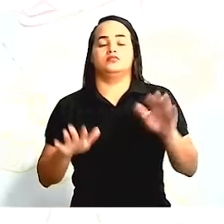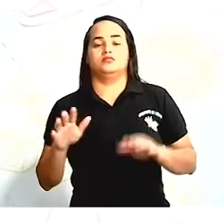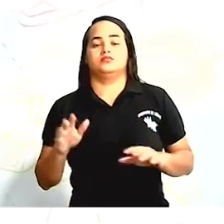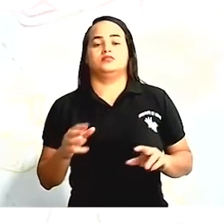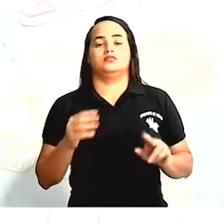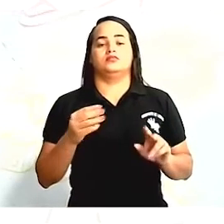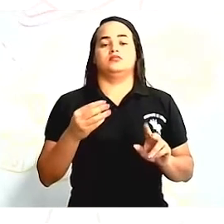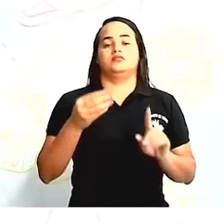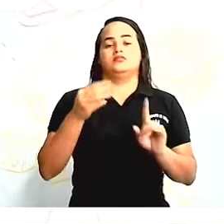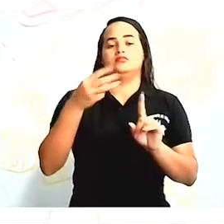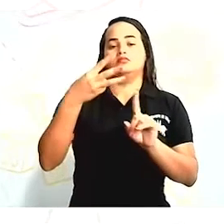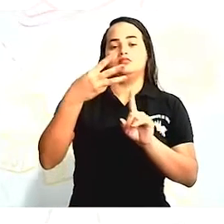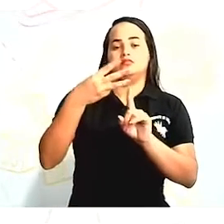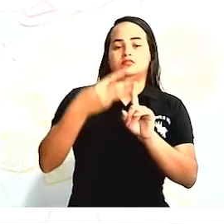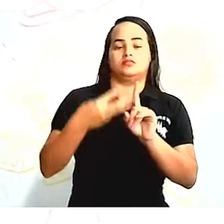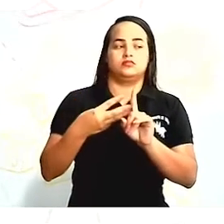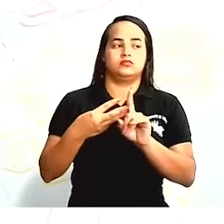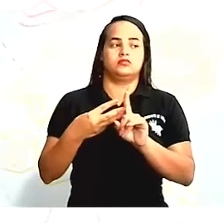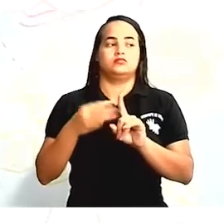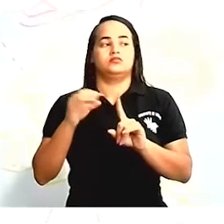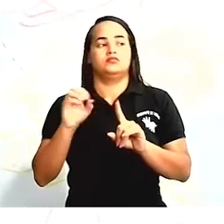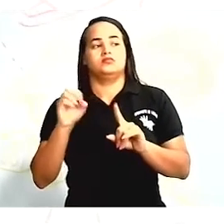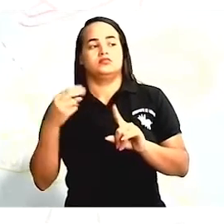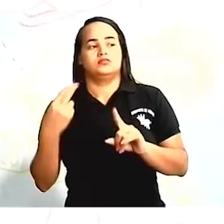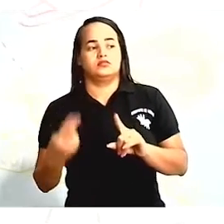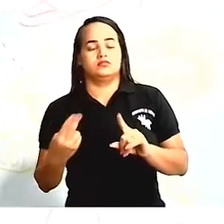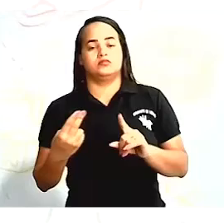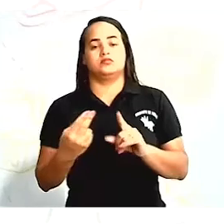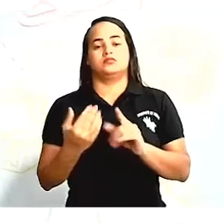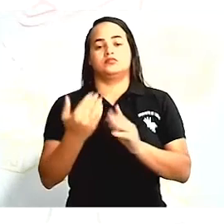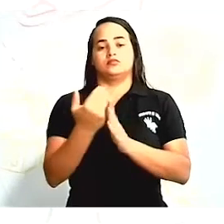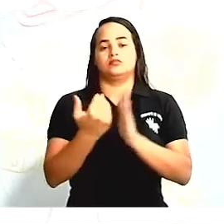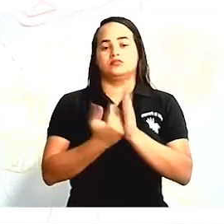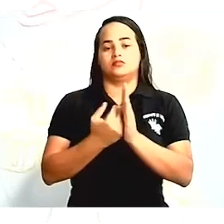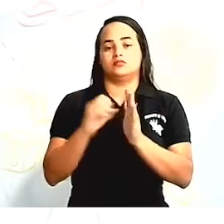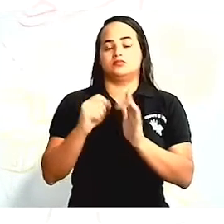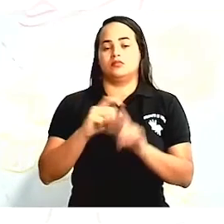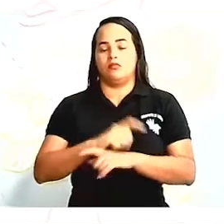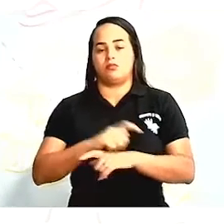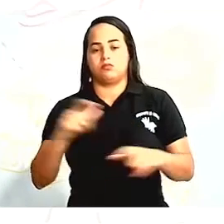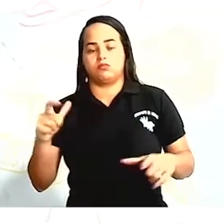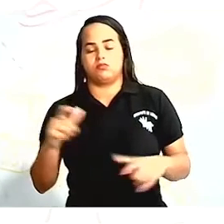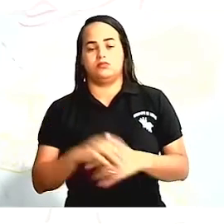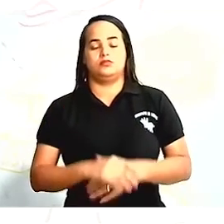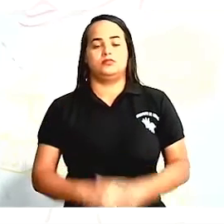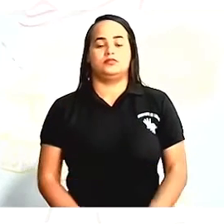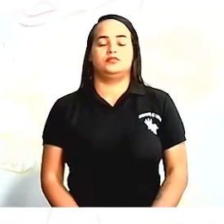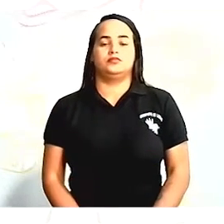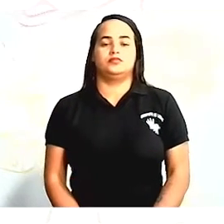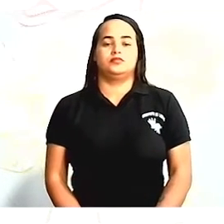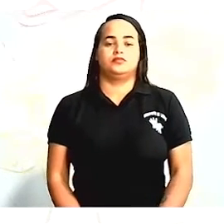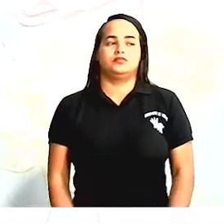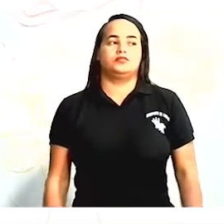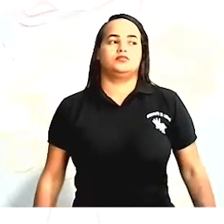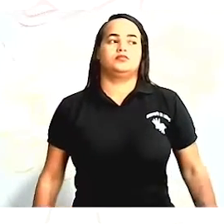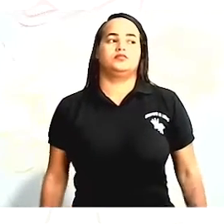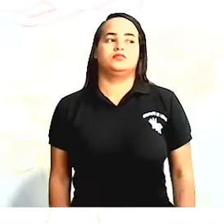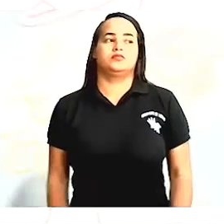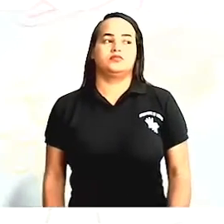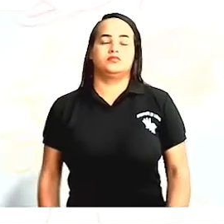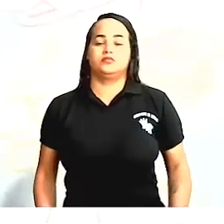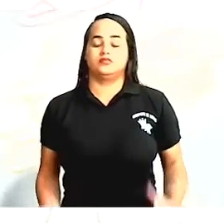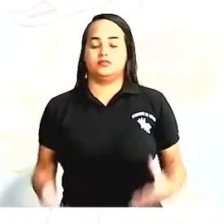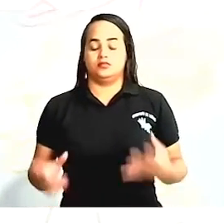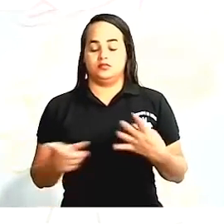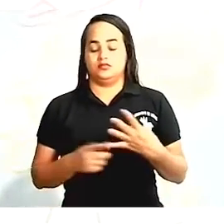meses, causando ou aumento, ou também a diminuição dos gânglios linfáticos, tá certo?